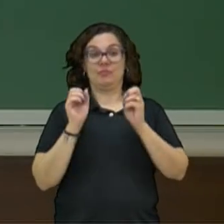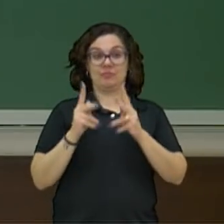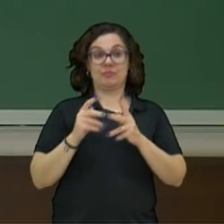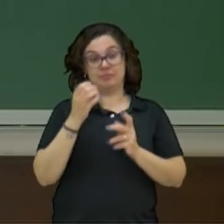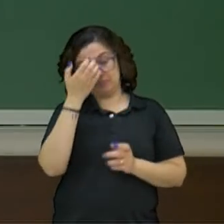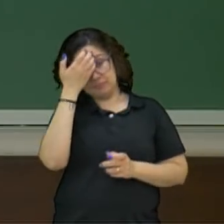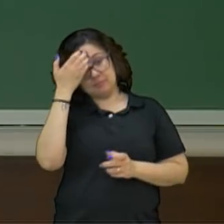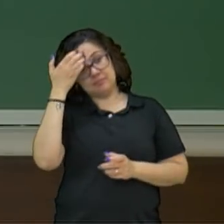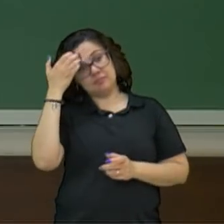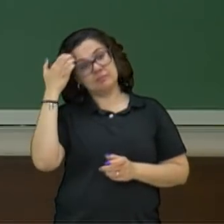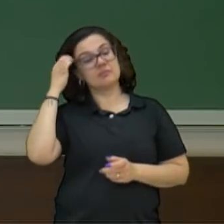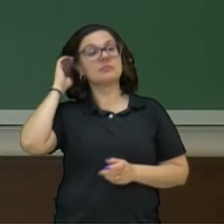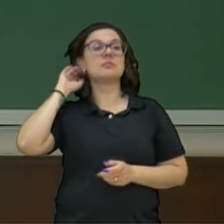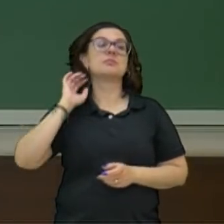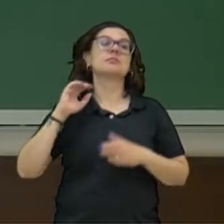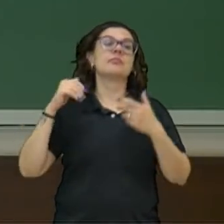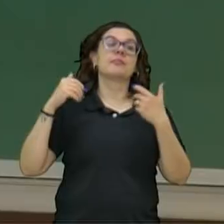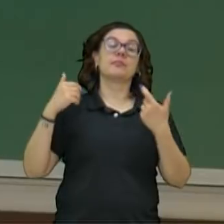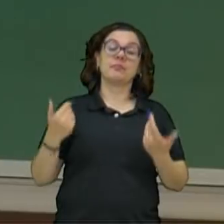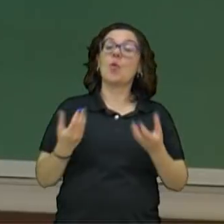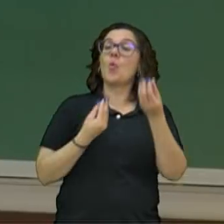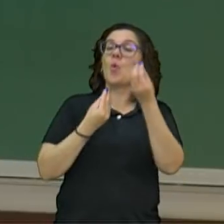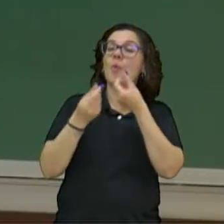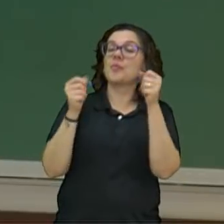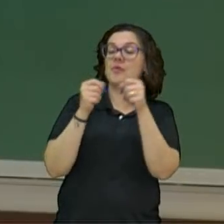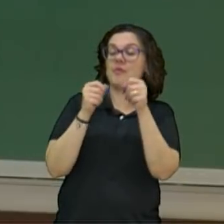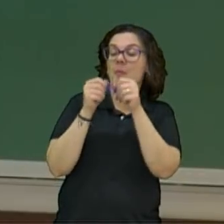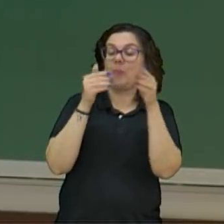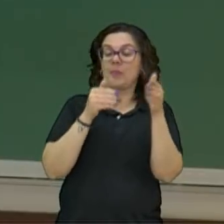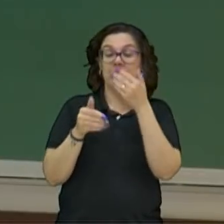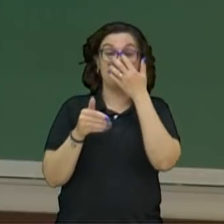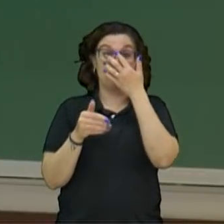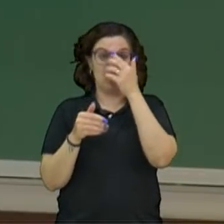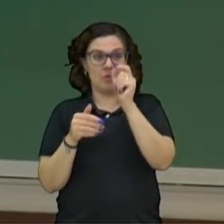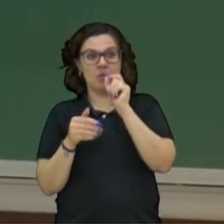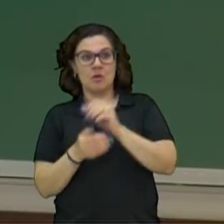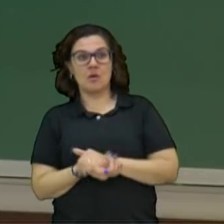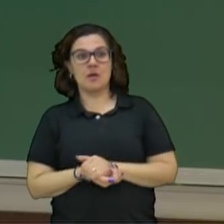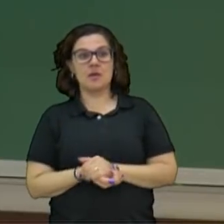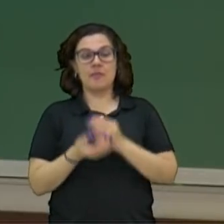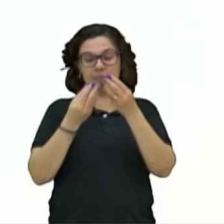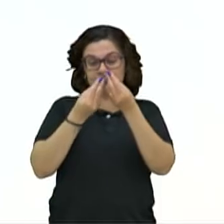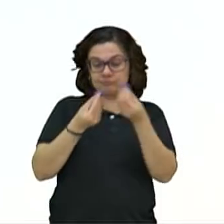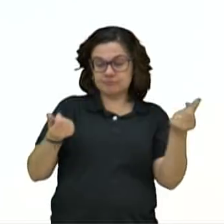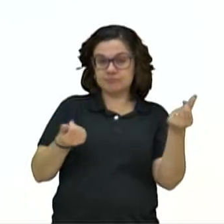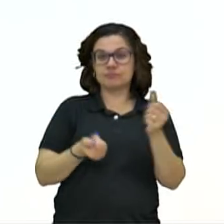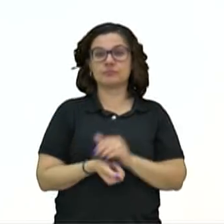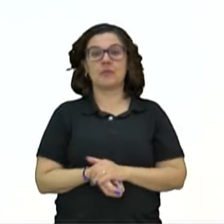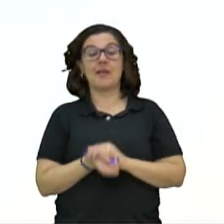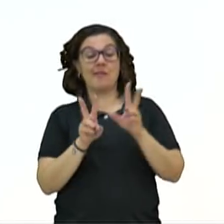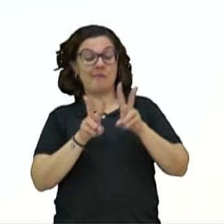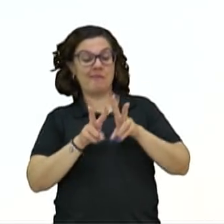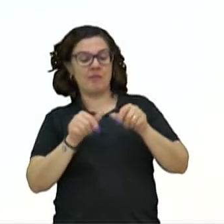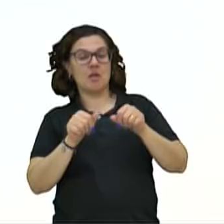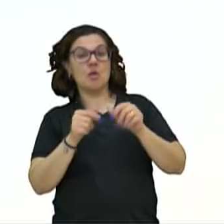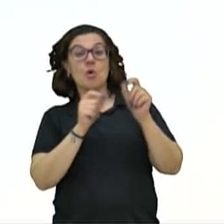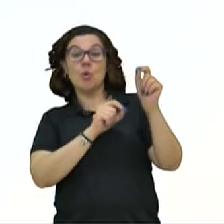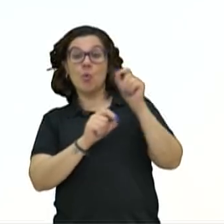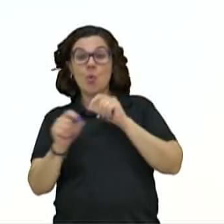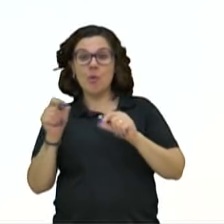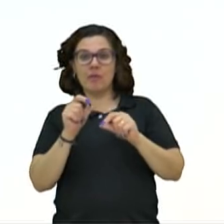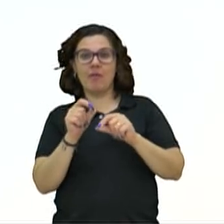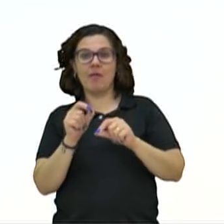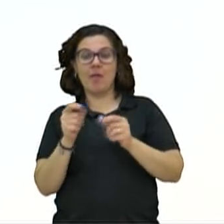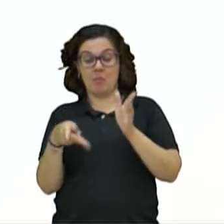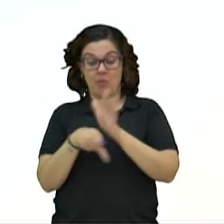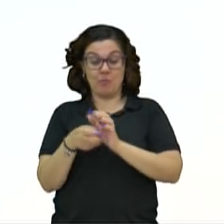tá? Então, o soro terapêutico, ele vai fazer o quê? Ele vai neutralizar, vai fazer com que os antígenos